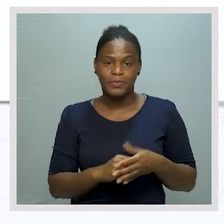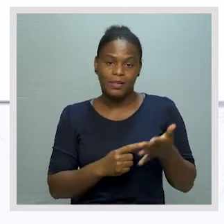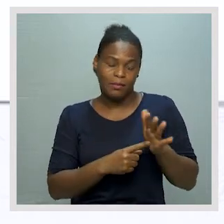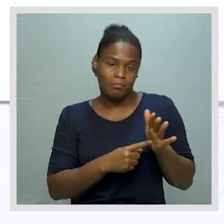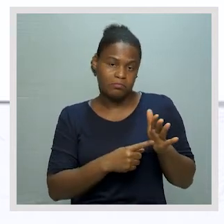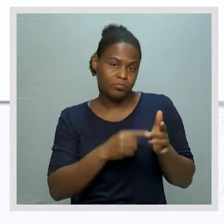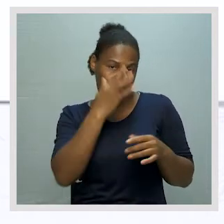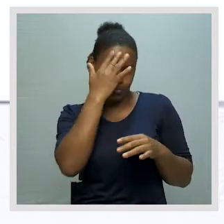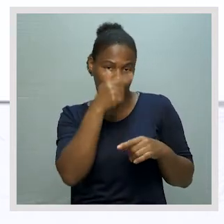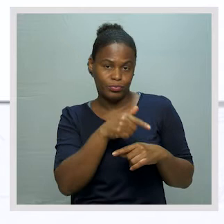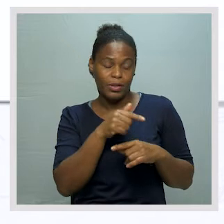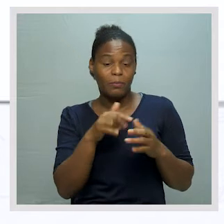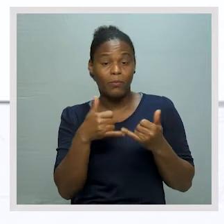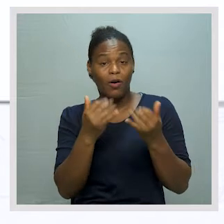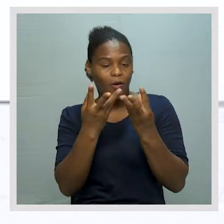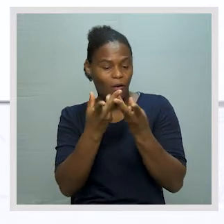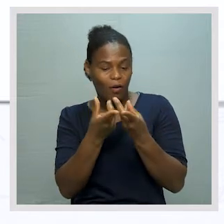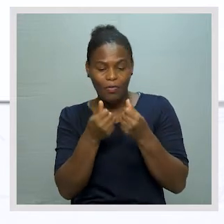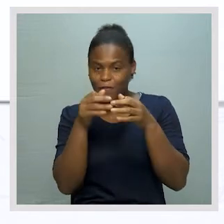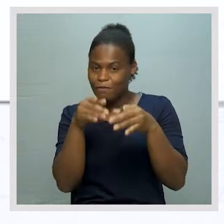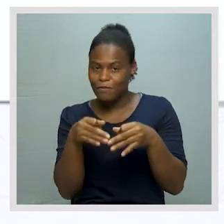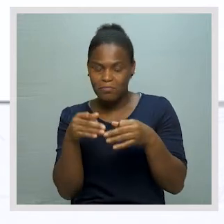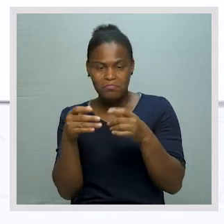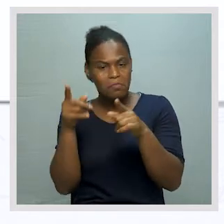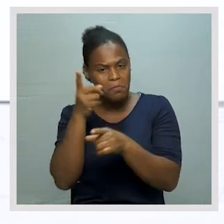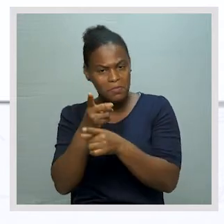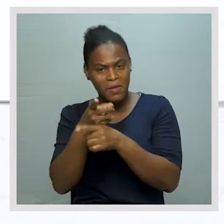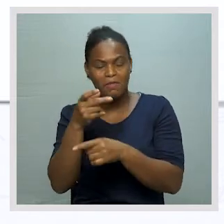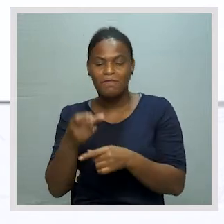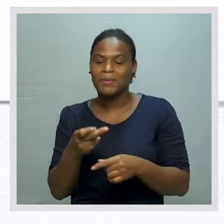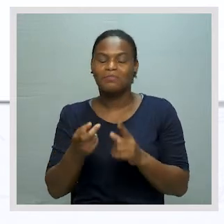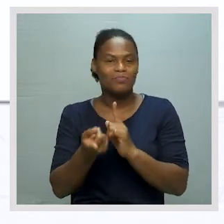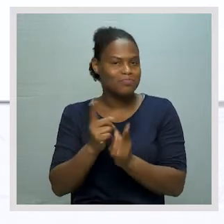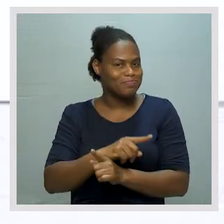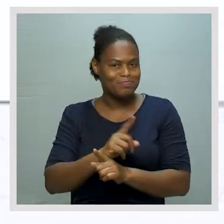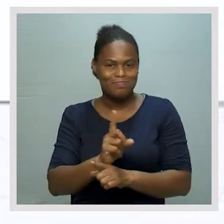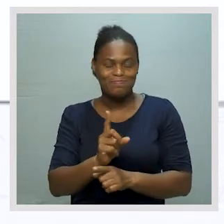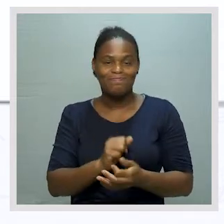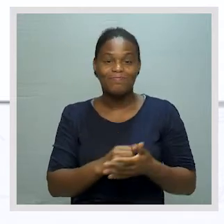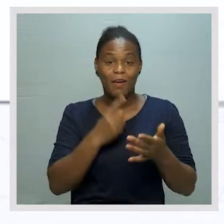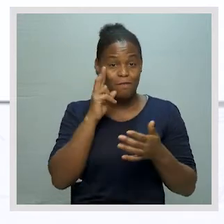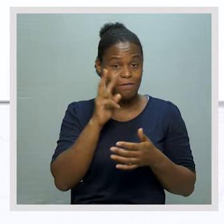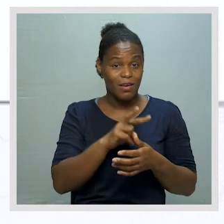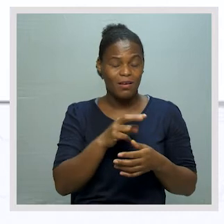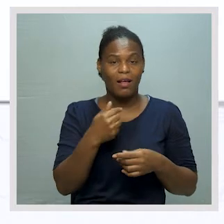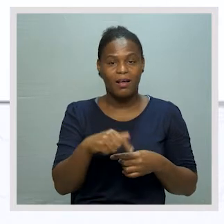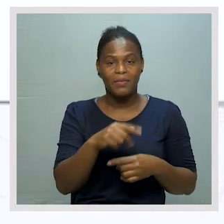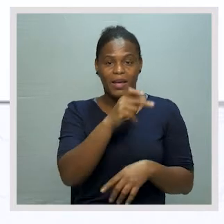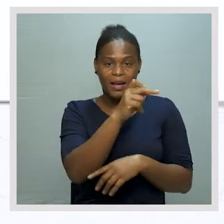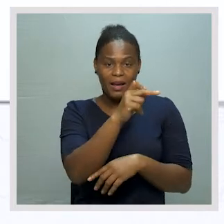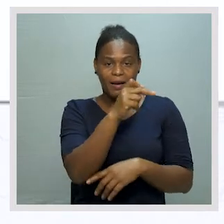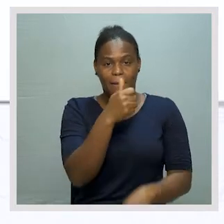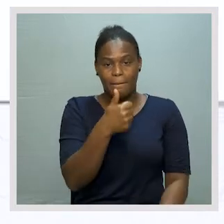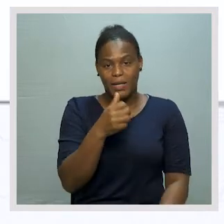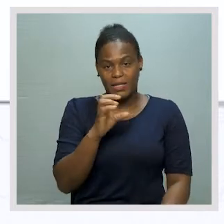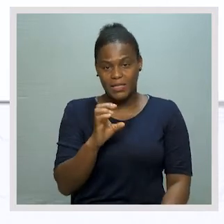os fatores e o resultado não vai se alterar. Observem, temos os fatores A, B,